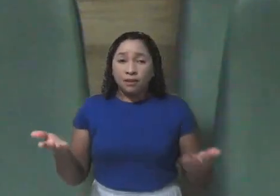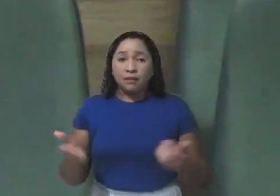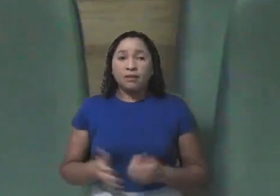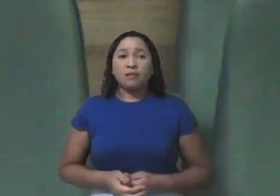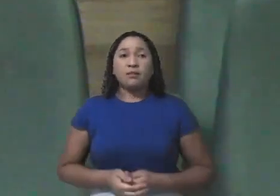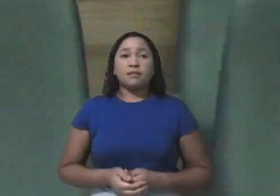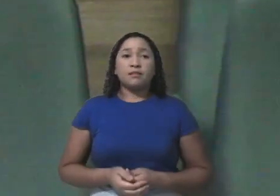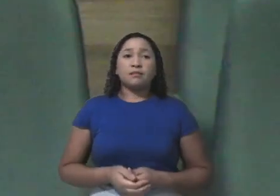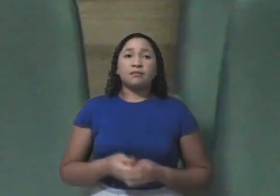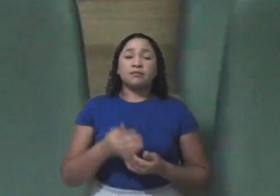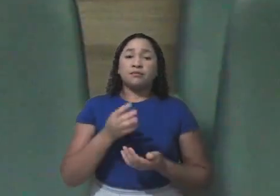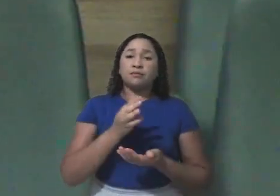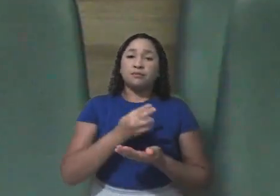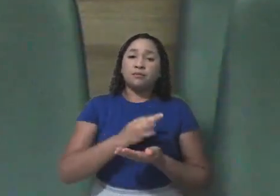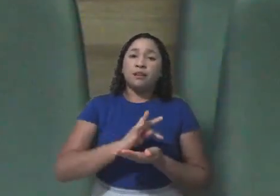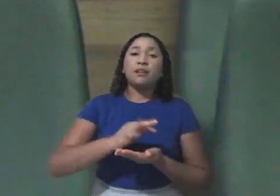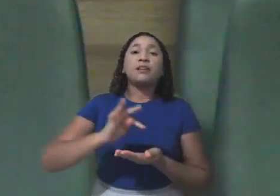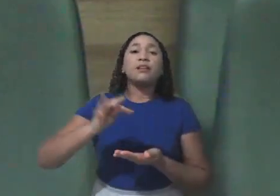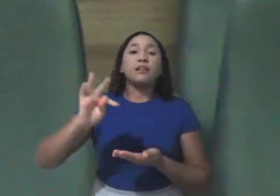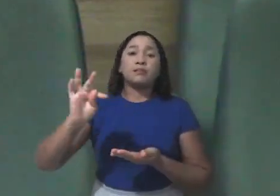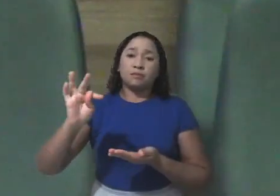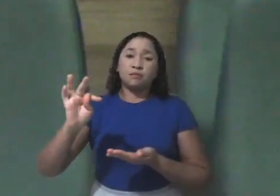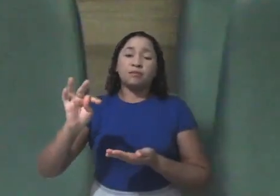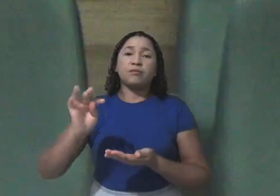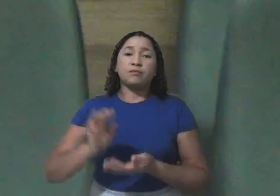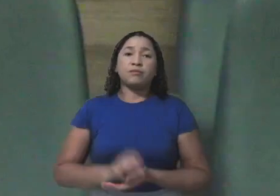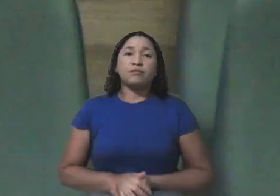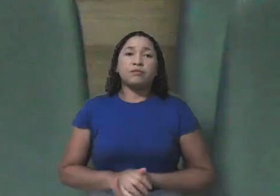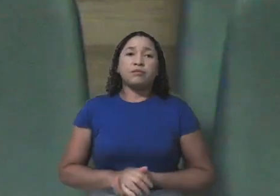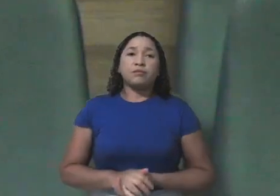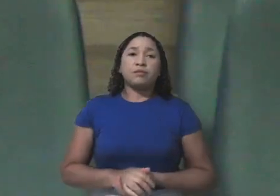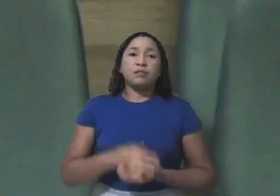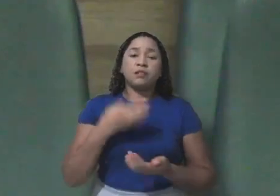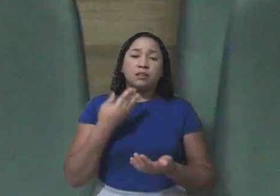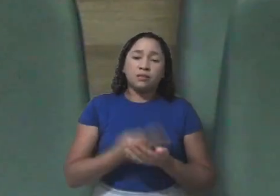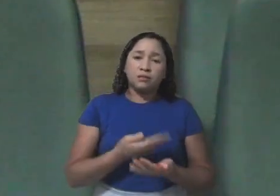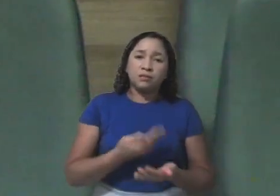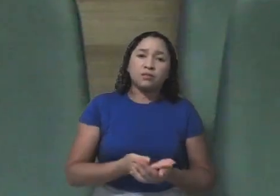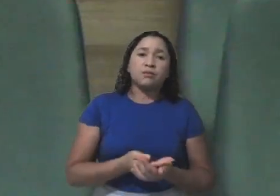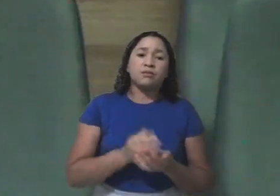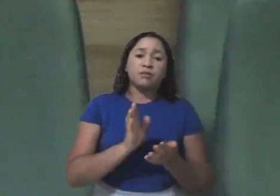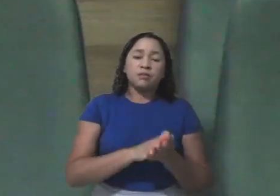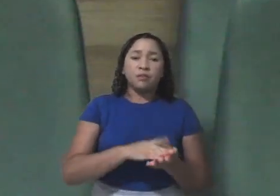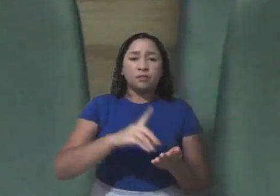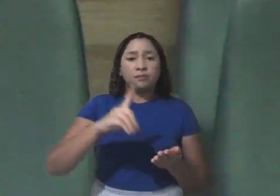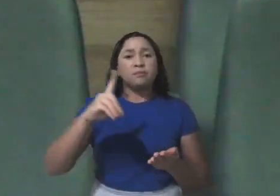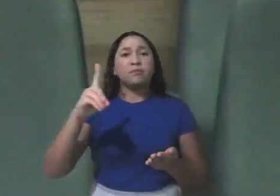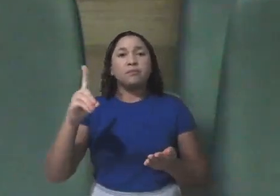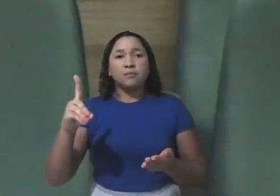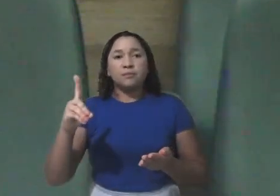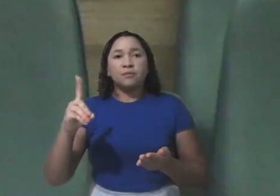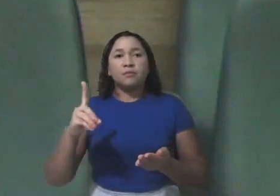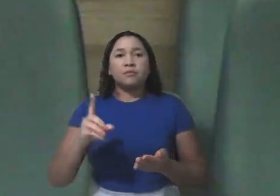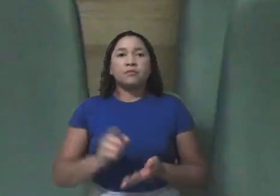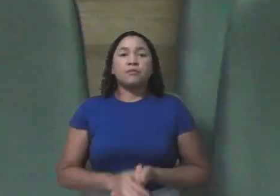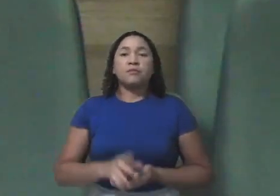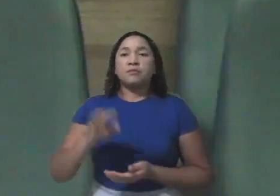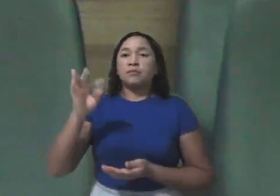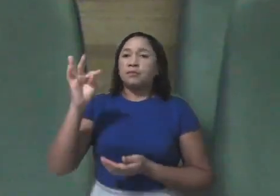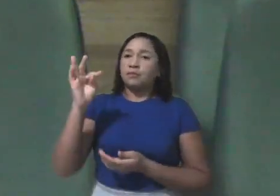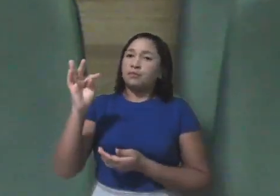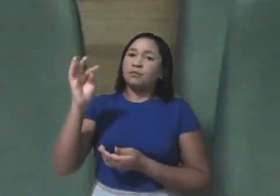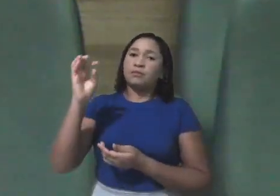seja, a forma de estudarmos a Bíblia, theos, do grego,